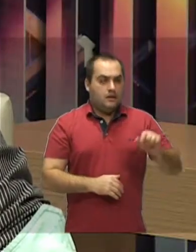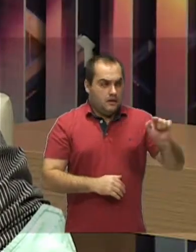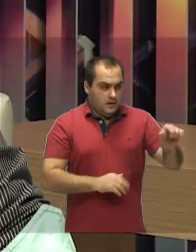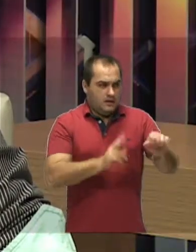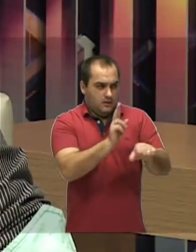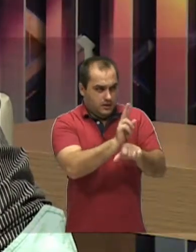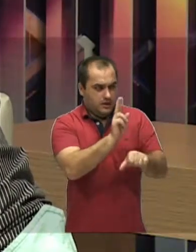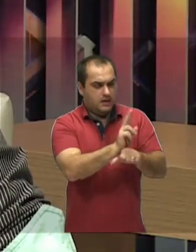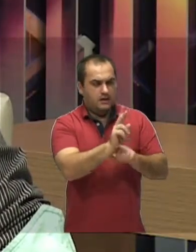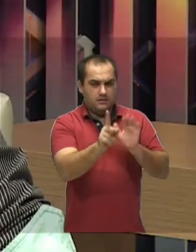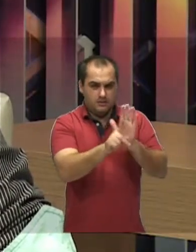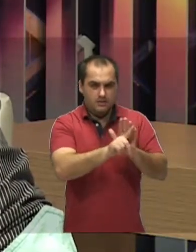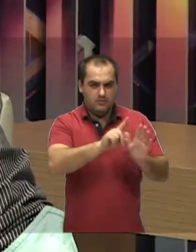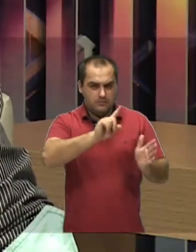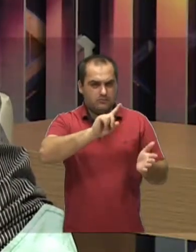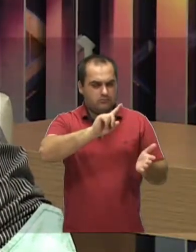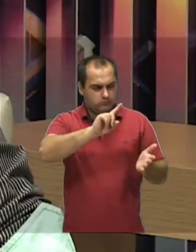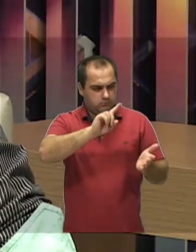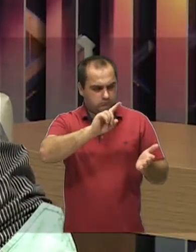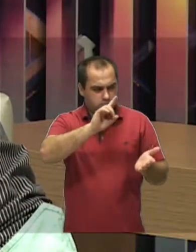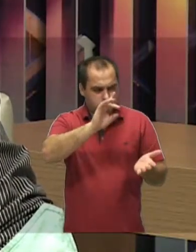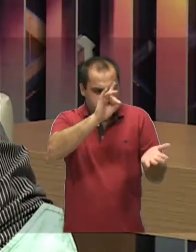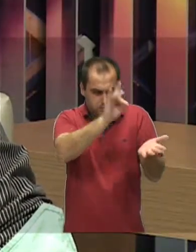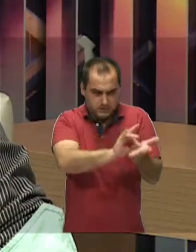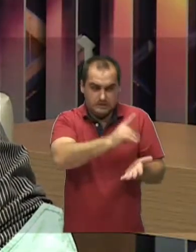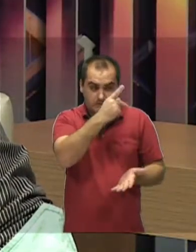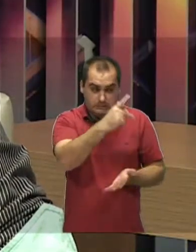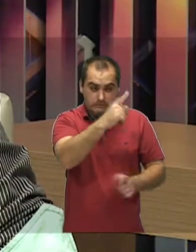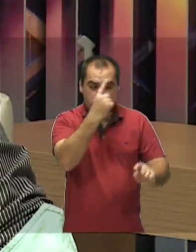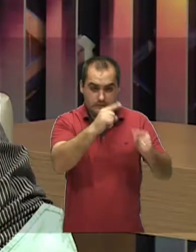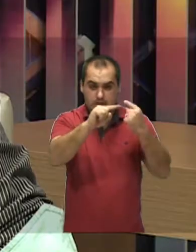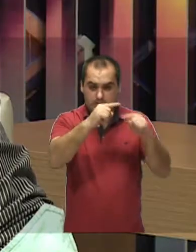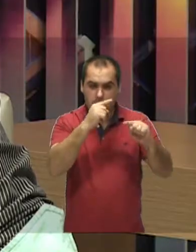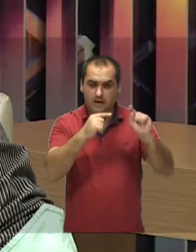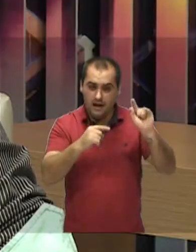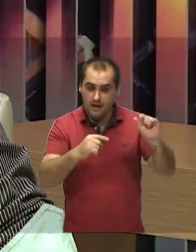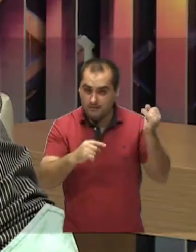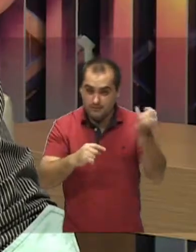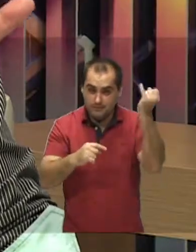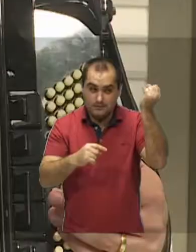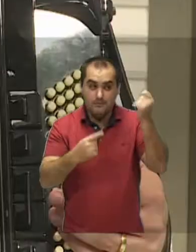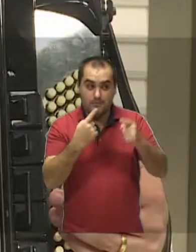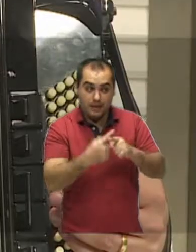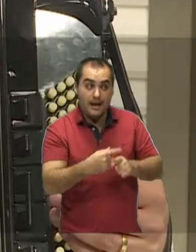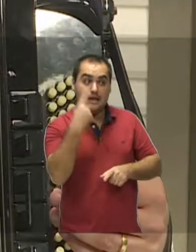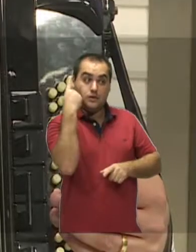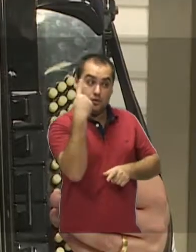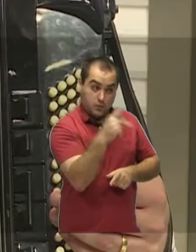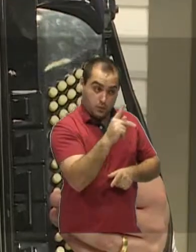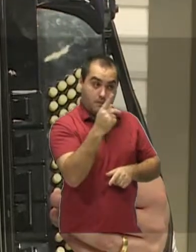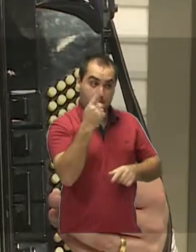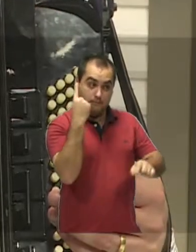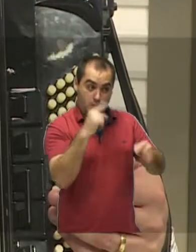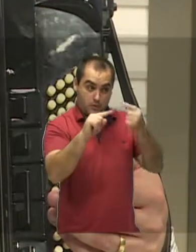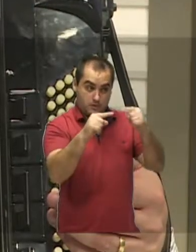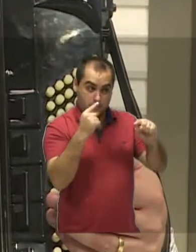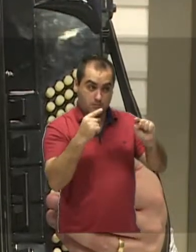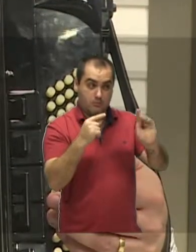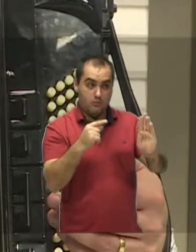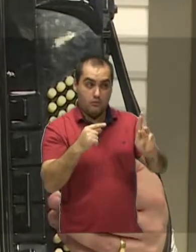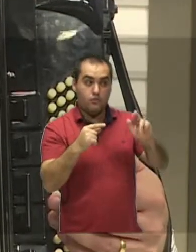registro que você tem é importante até para que ele... Porque daí é uma propriedade sua, do artista Bruno